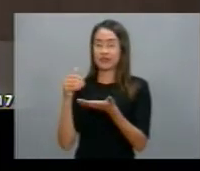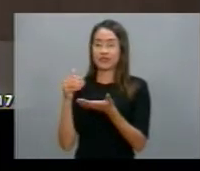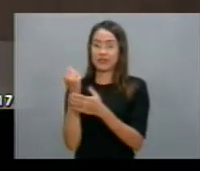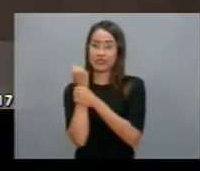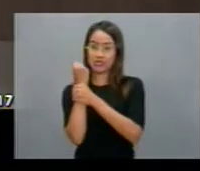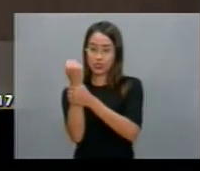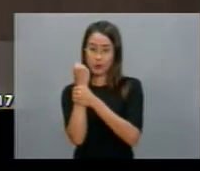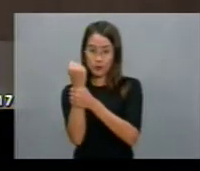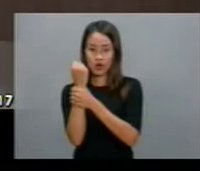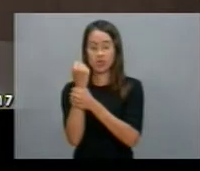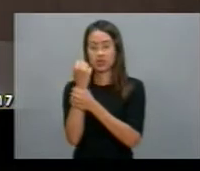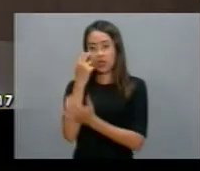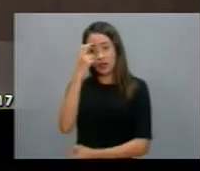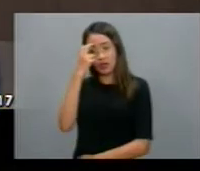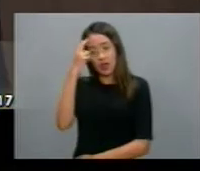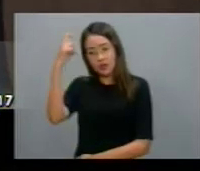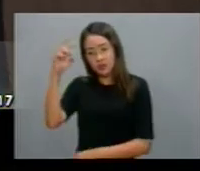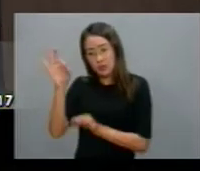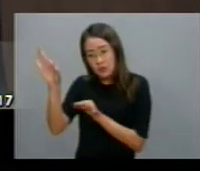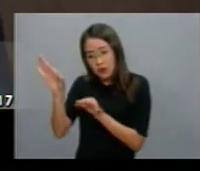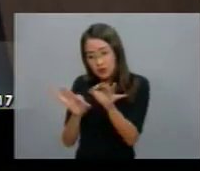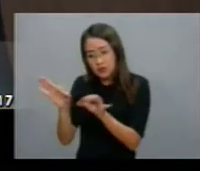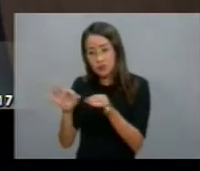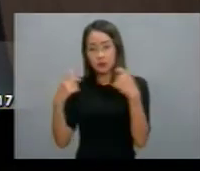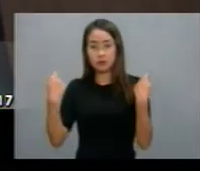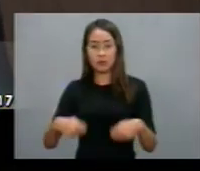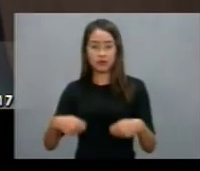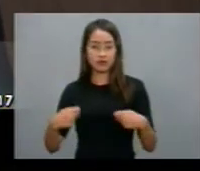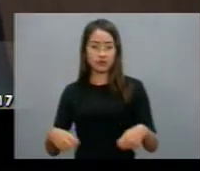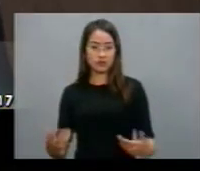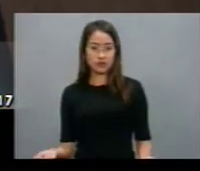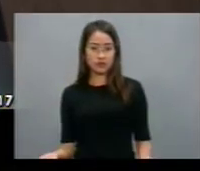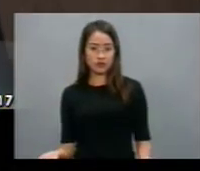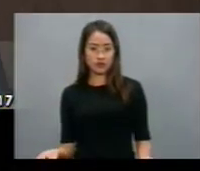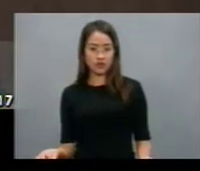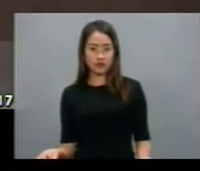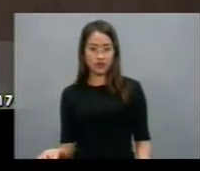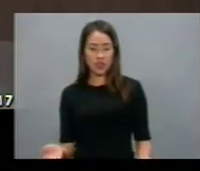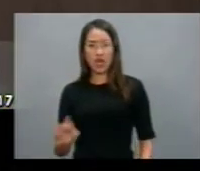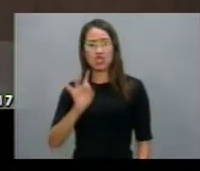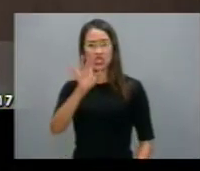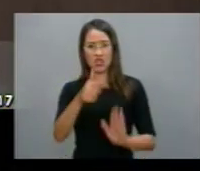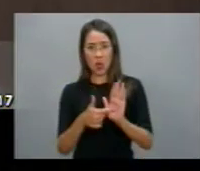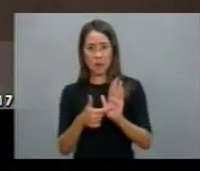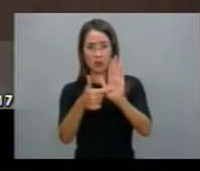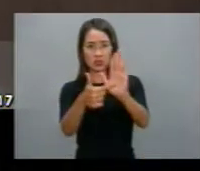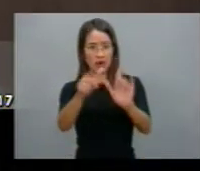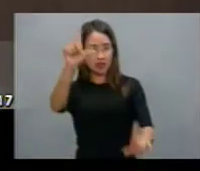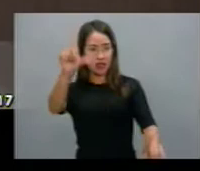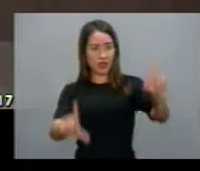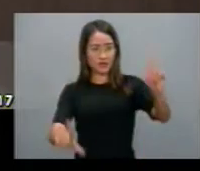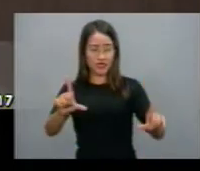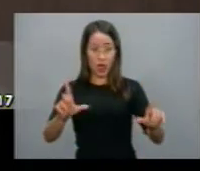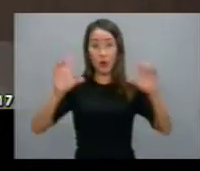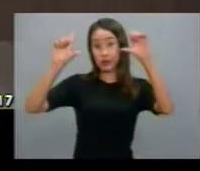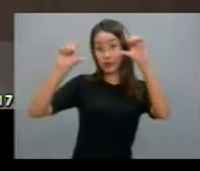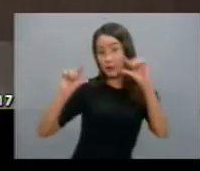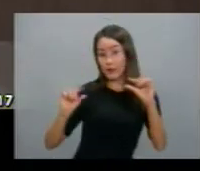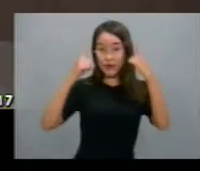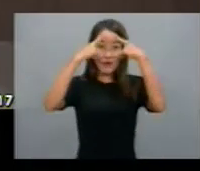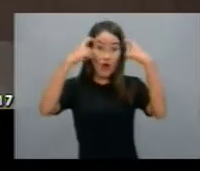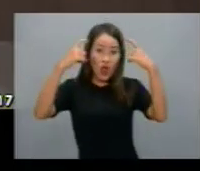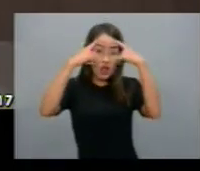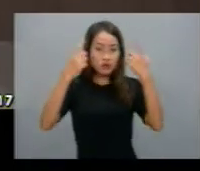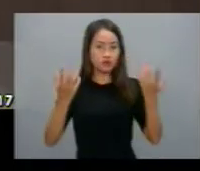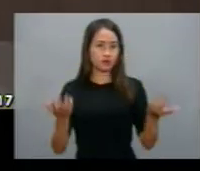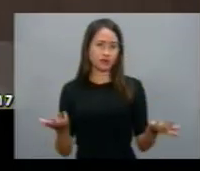força. Planejamento é mais importante do que respostas midiáticas. Isso é muito mais importante. Se não houver uma